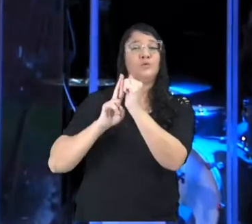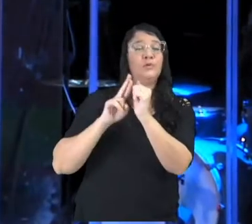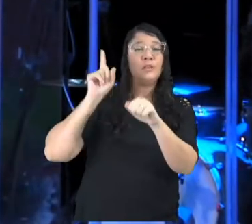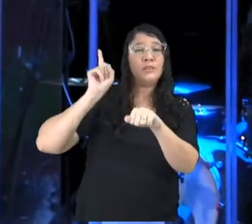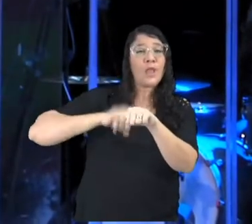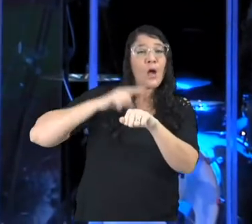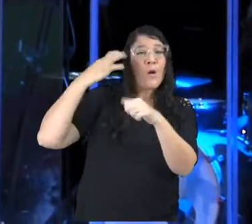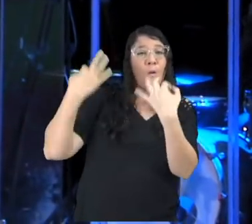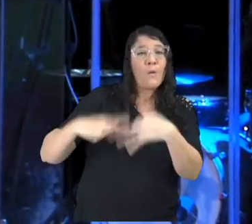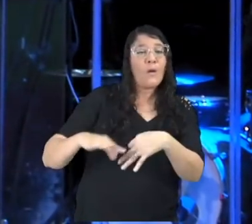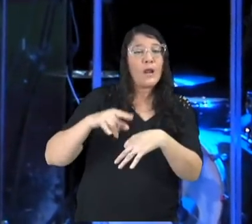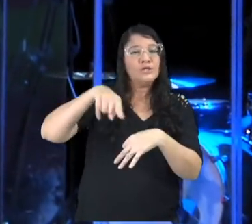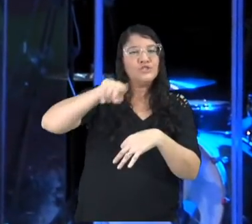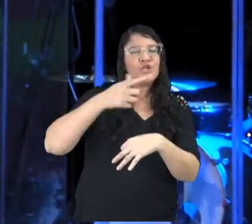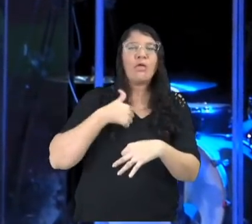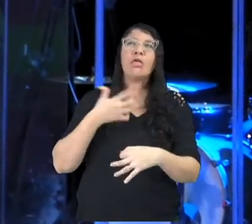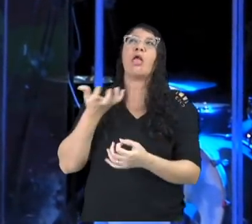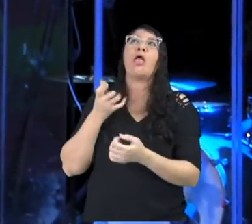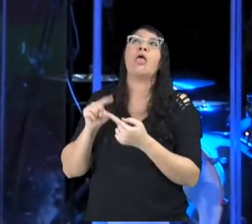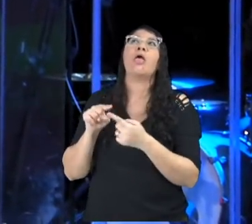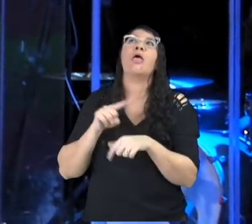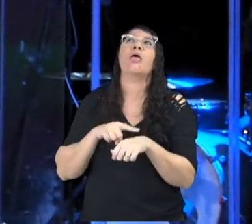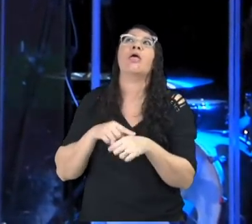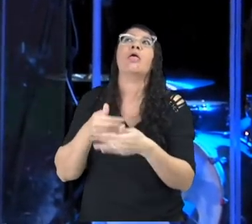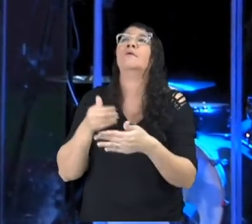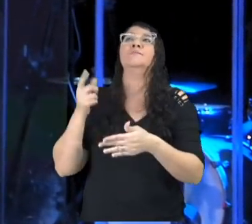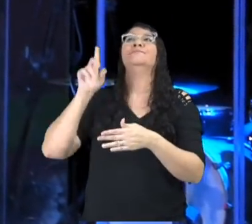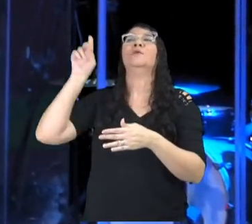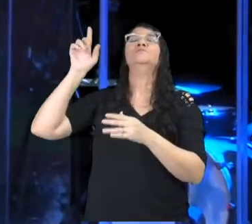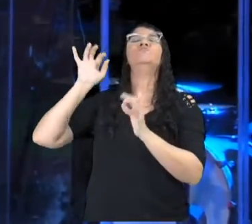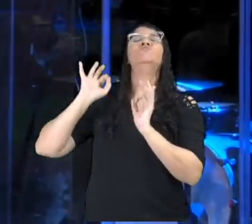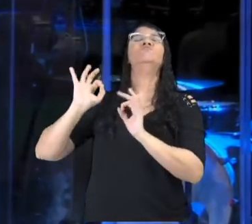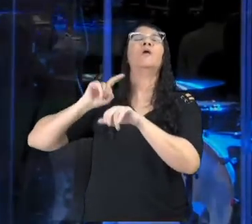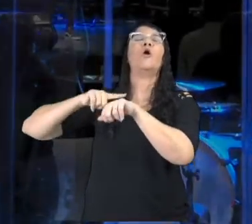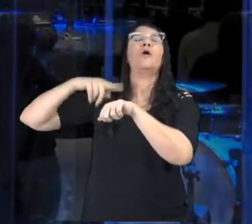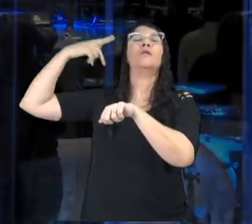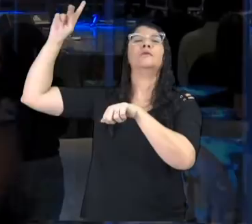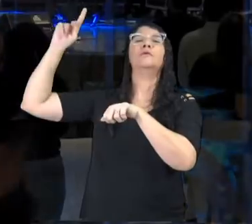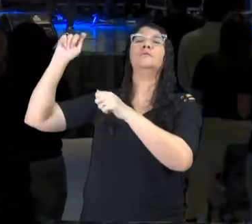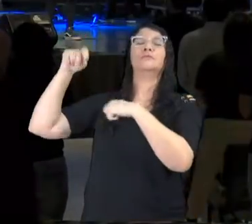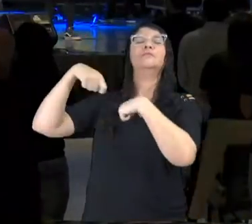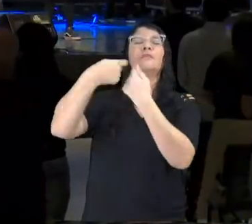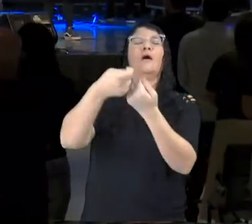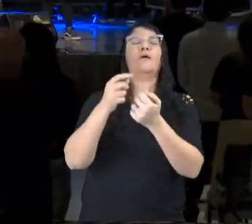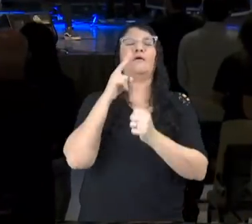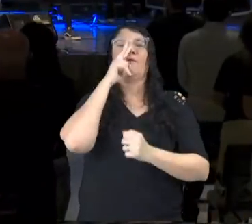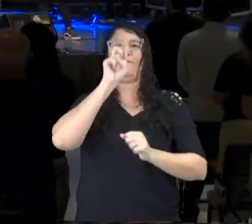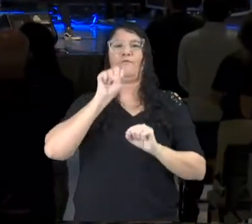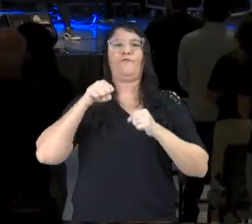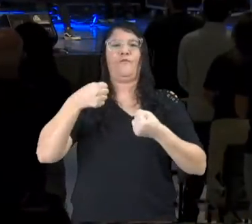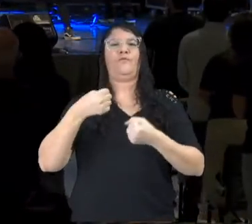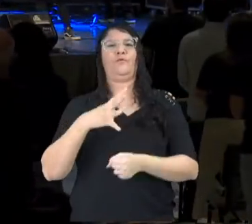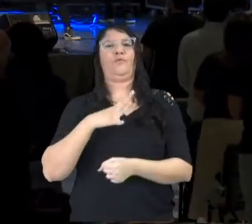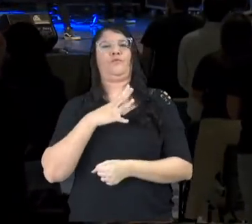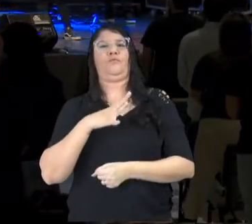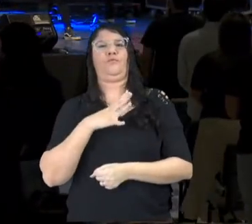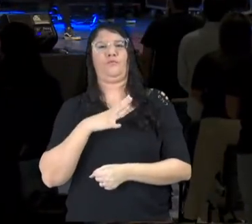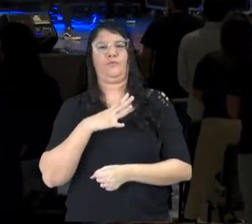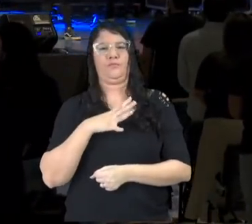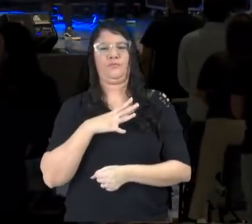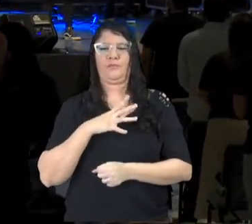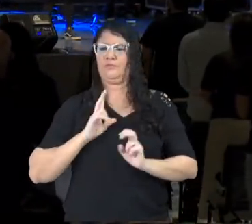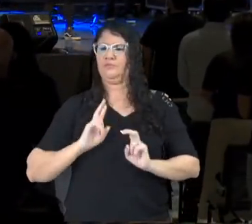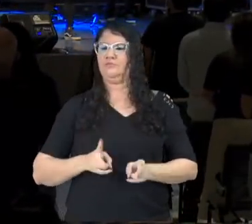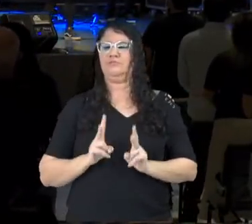tempo que nós queremos, Ele nos dá força e coragem para seguir,